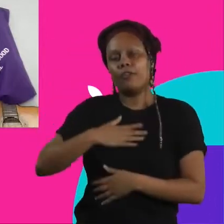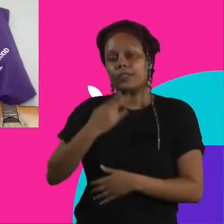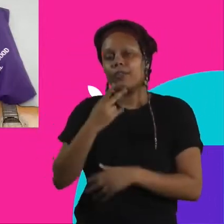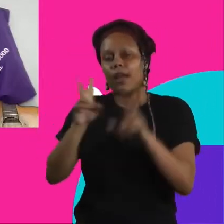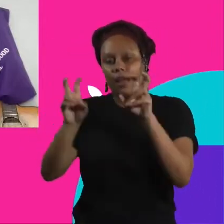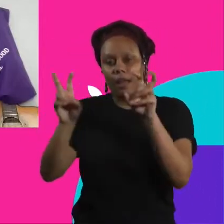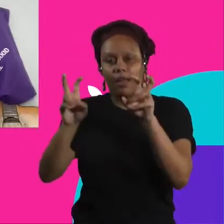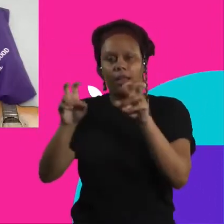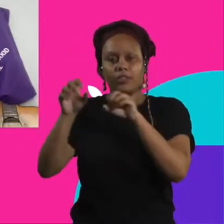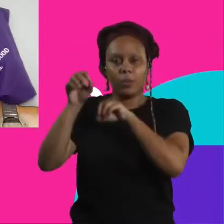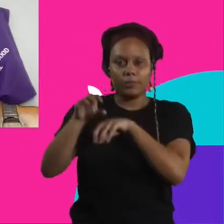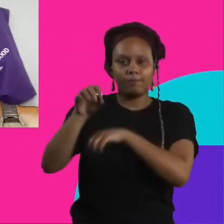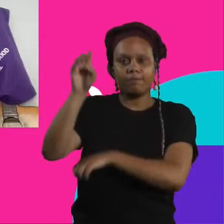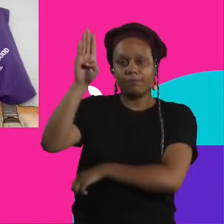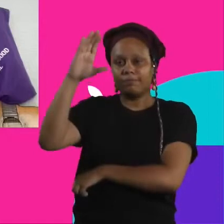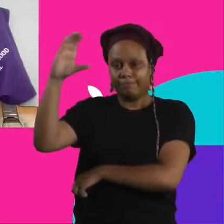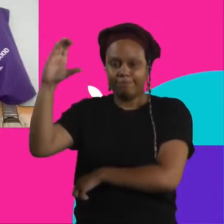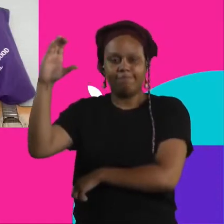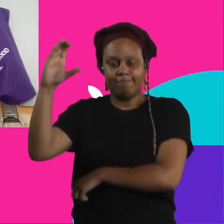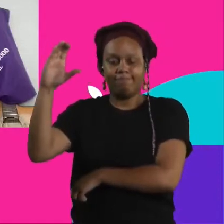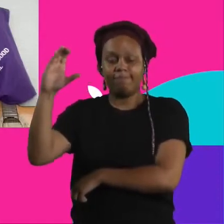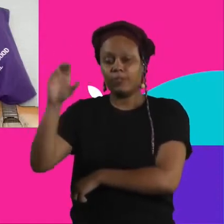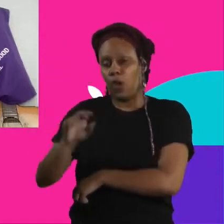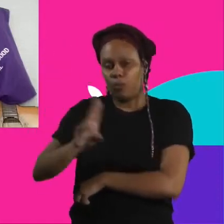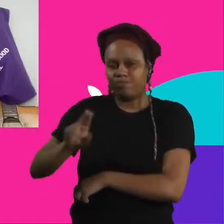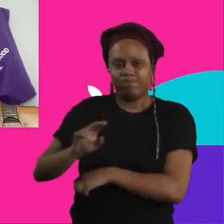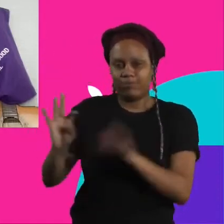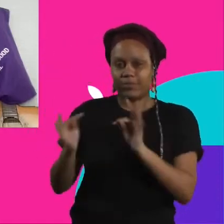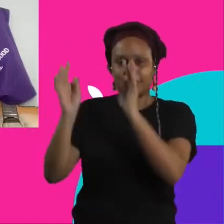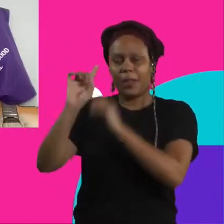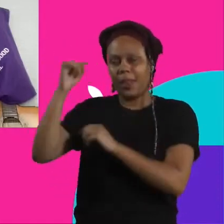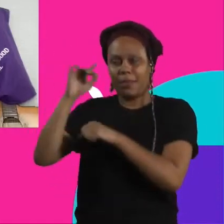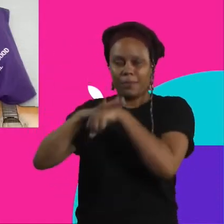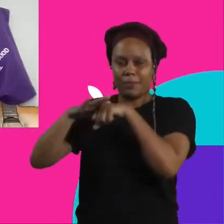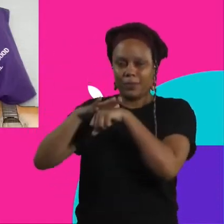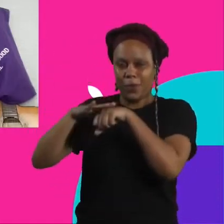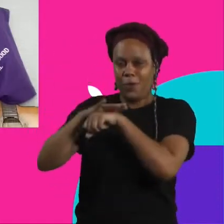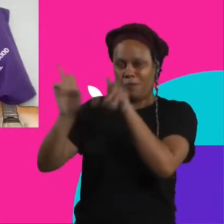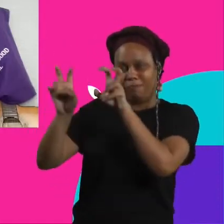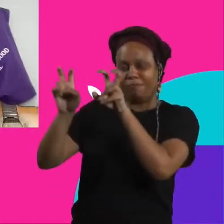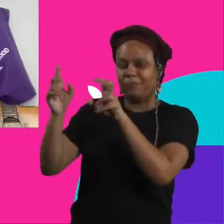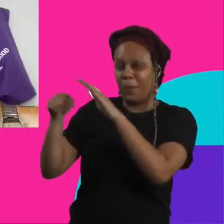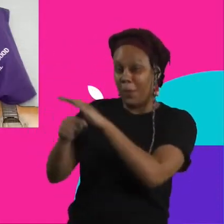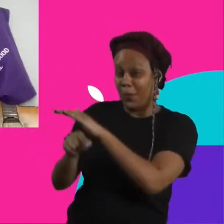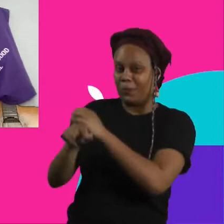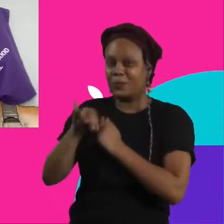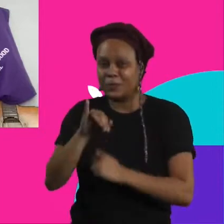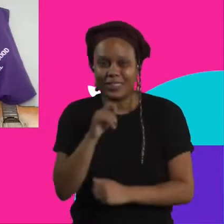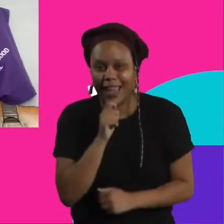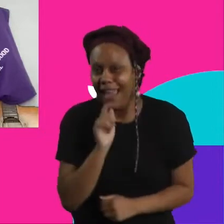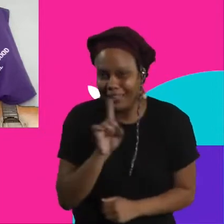sobre tecnologia, sem usar tecnologia, né? Depois eu vou falar um pouquinho mais sobre ele, né, para quem ainda não